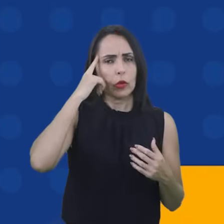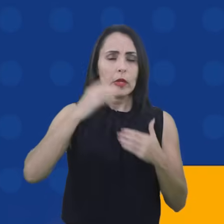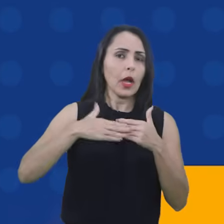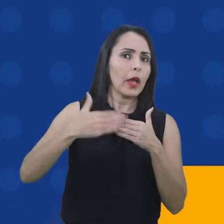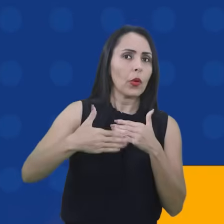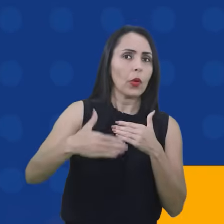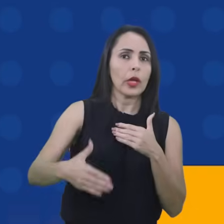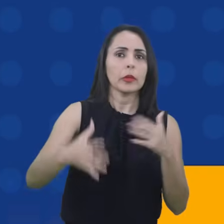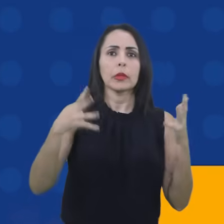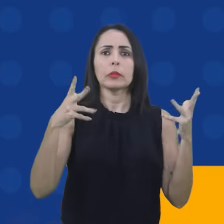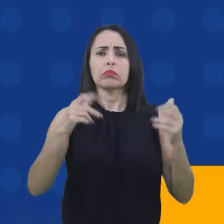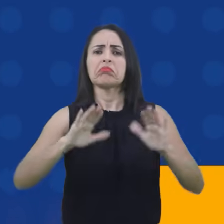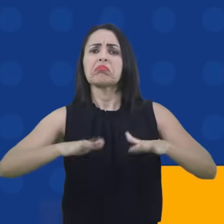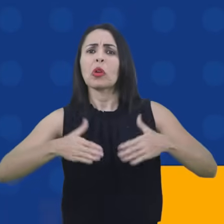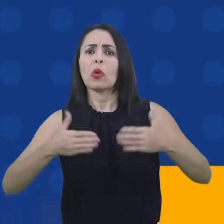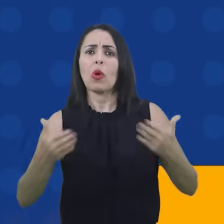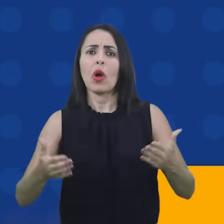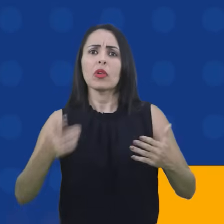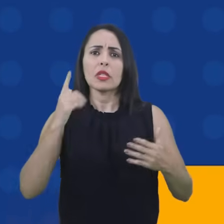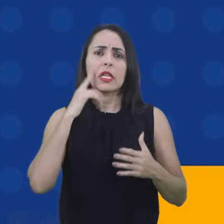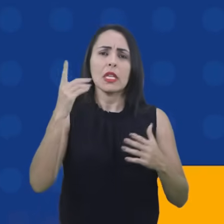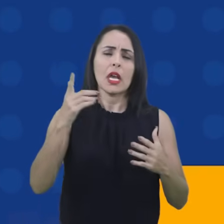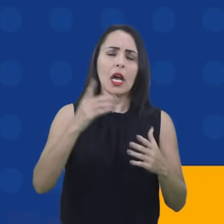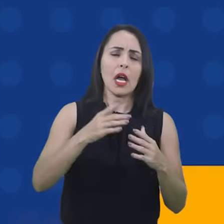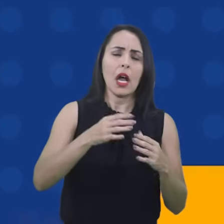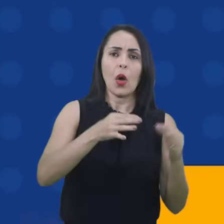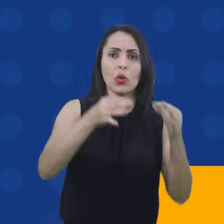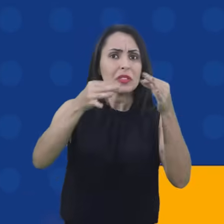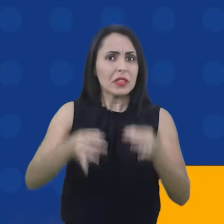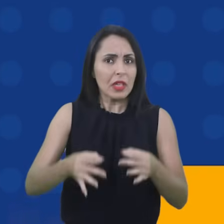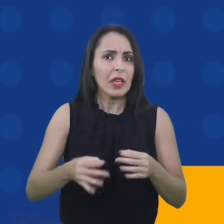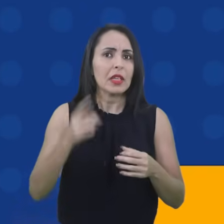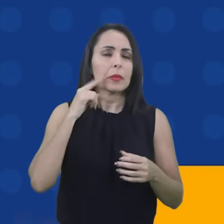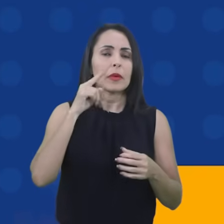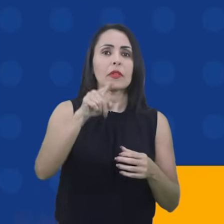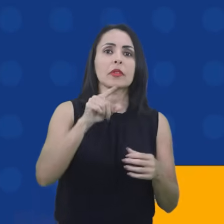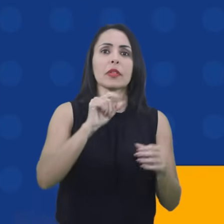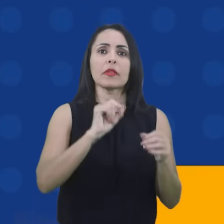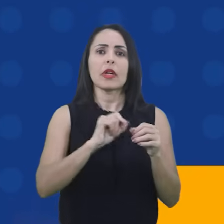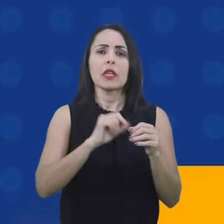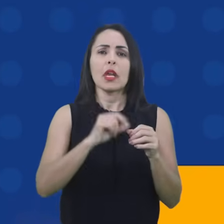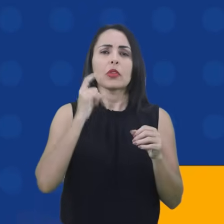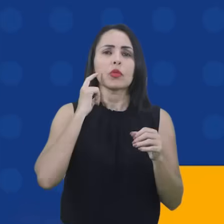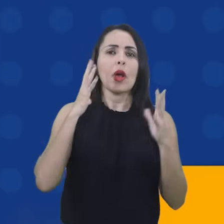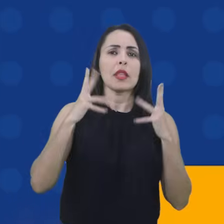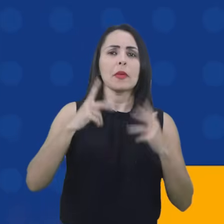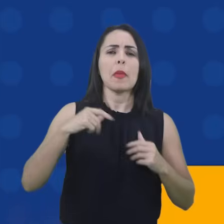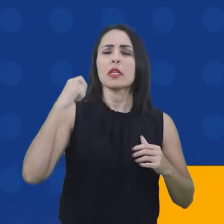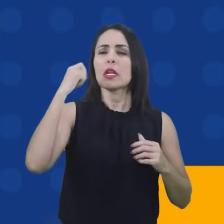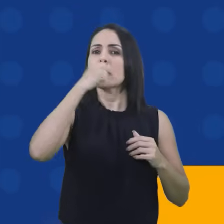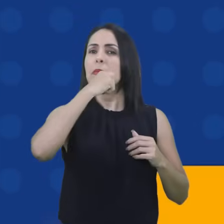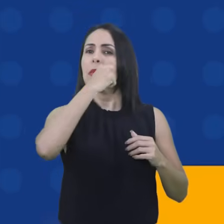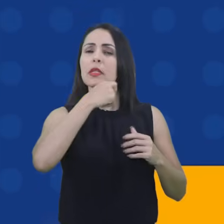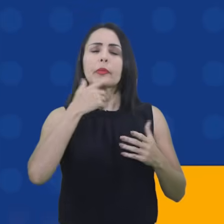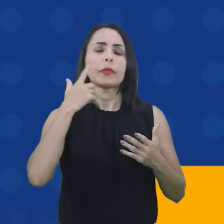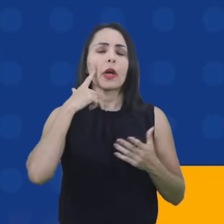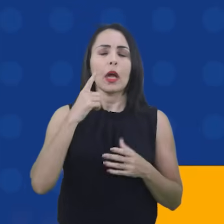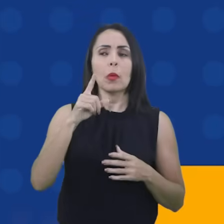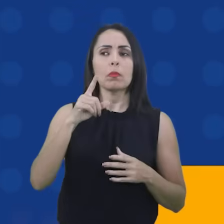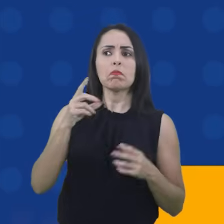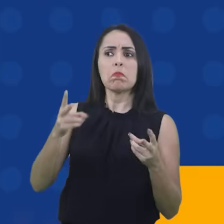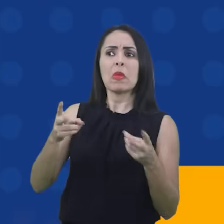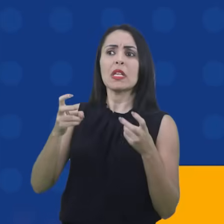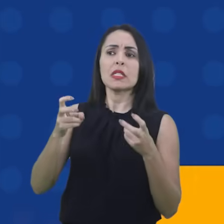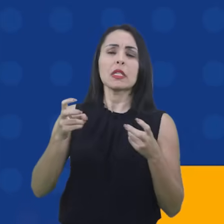para todos, né, sobre qual seria a ordem correta para você fazer a sua higienização bucal. E aí, doutor, o que é que eu